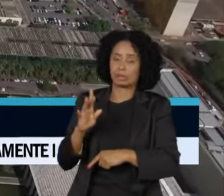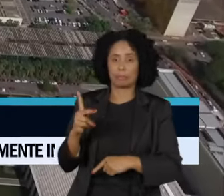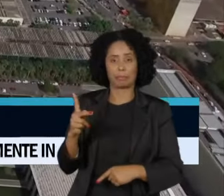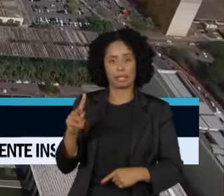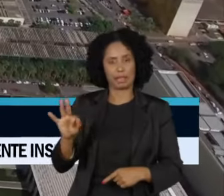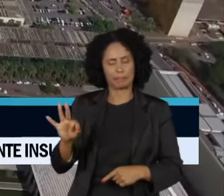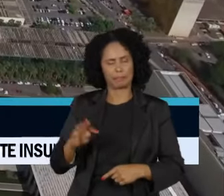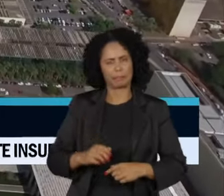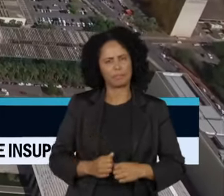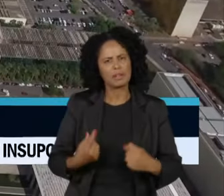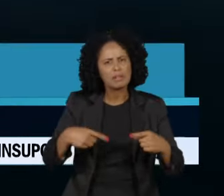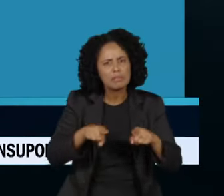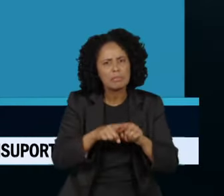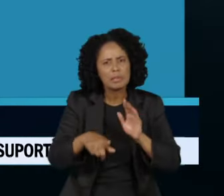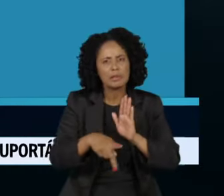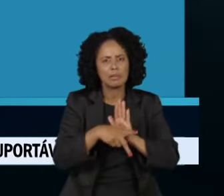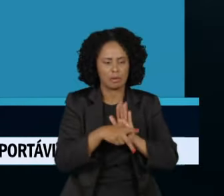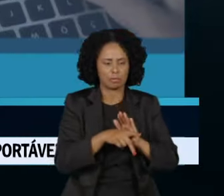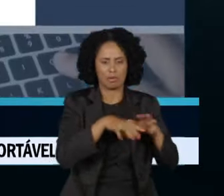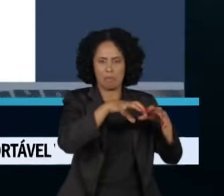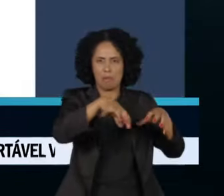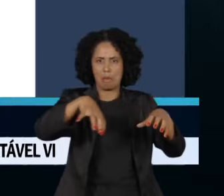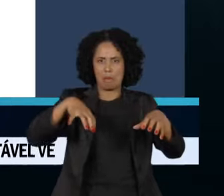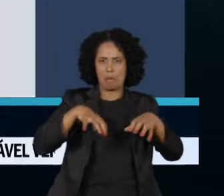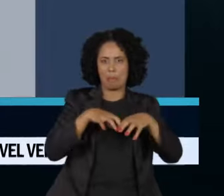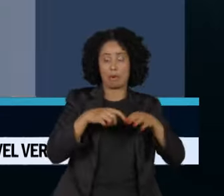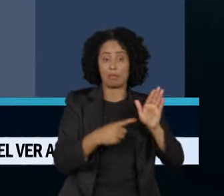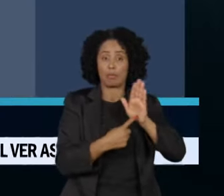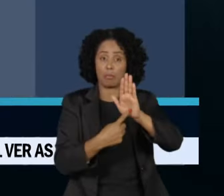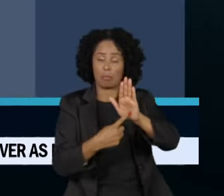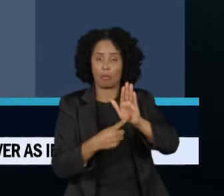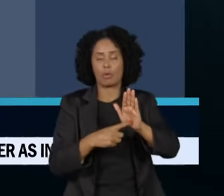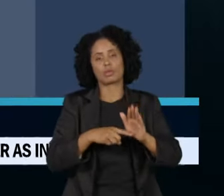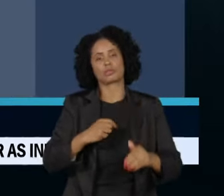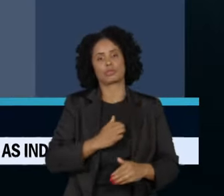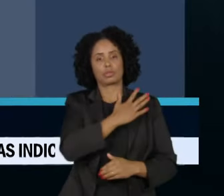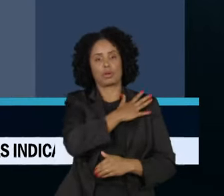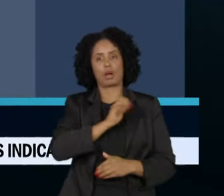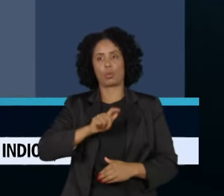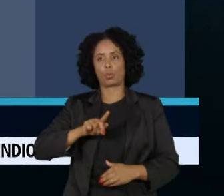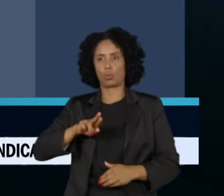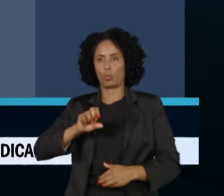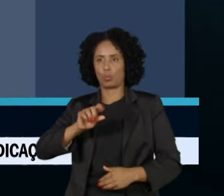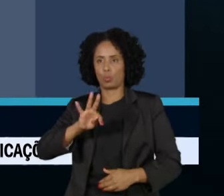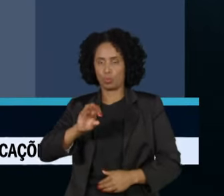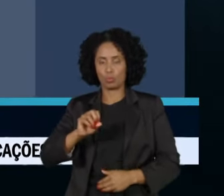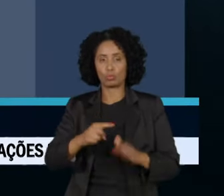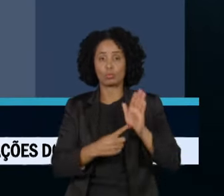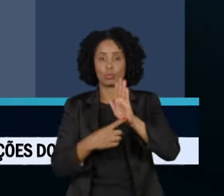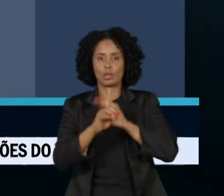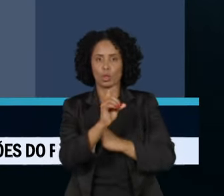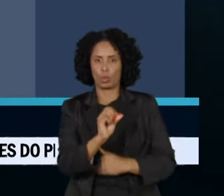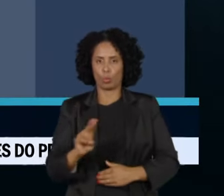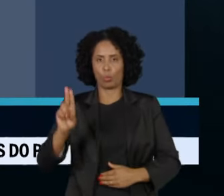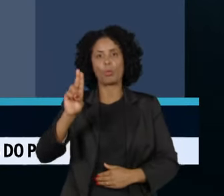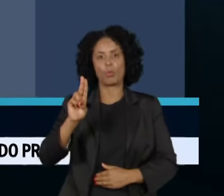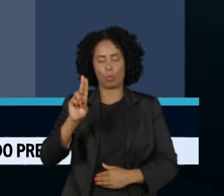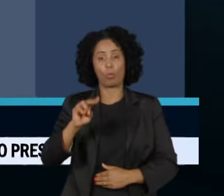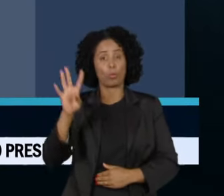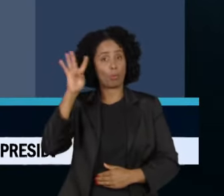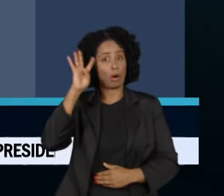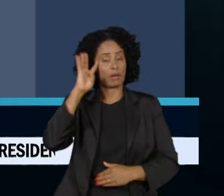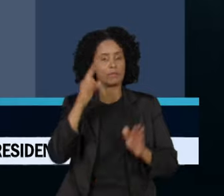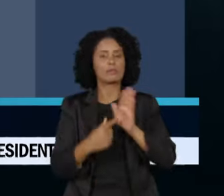Gabinete de Segurança Institucional, general Augusto Heleno, publicado nesta quarta-feira no Diário Oficial da União,